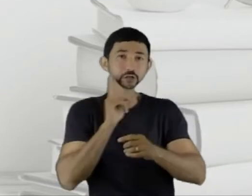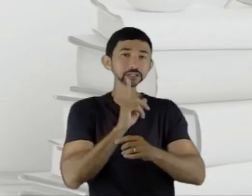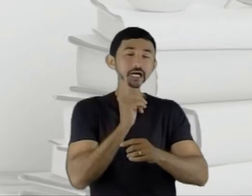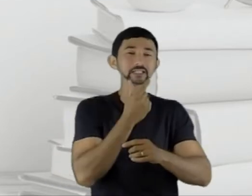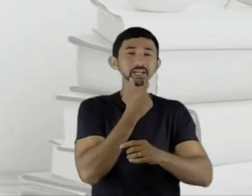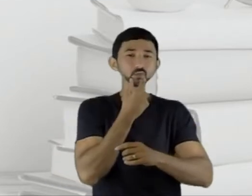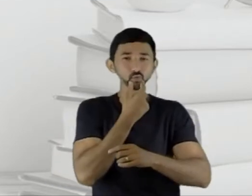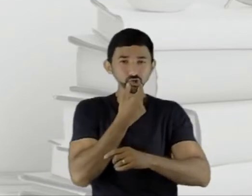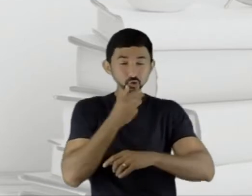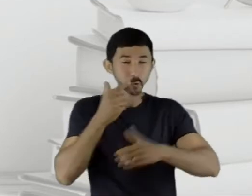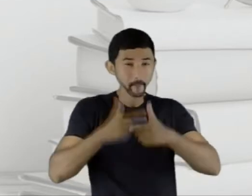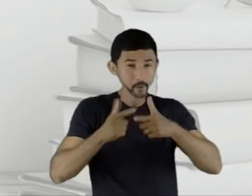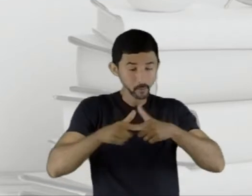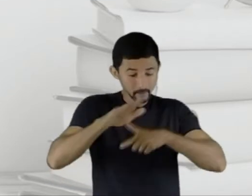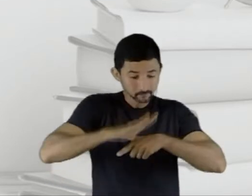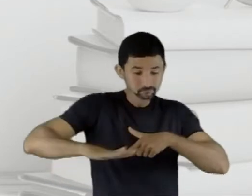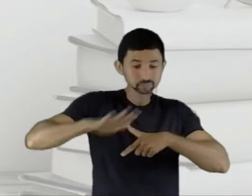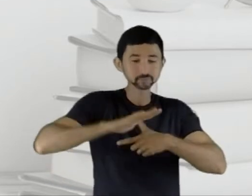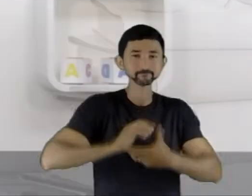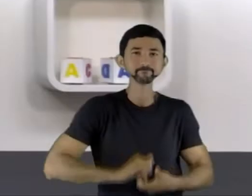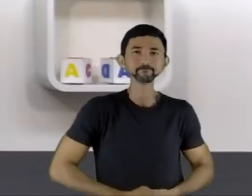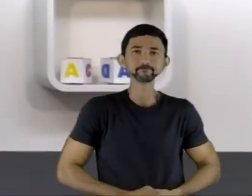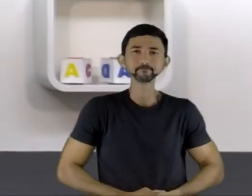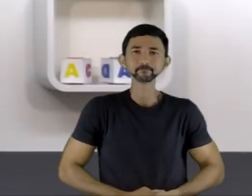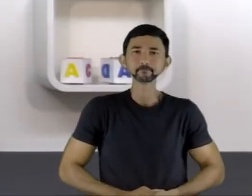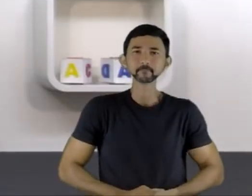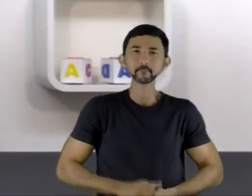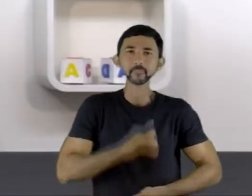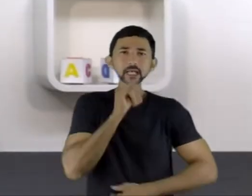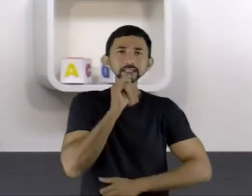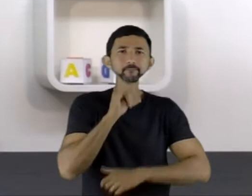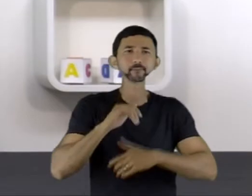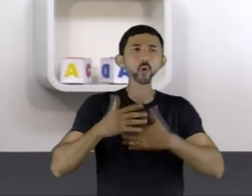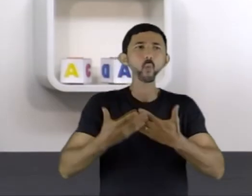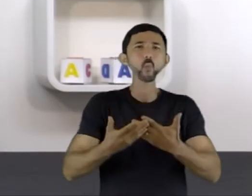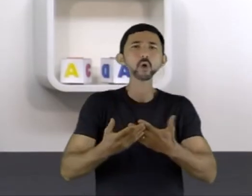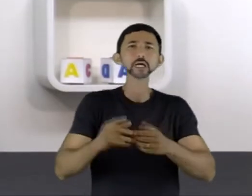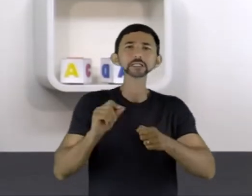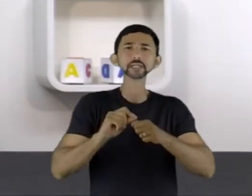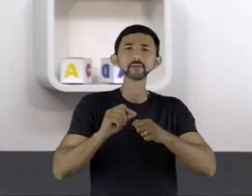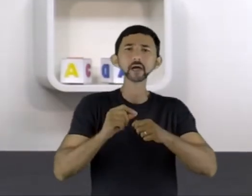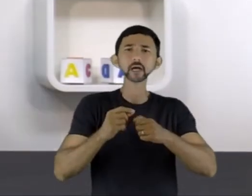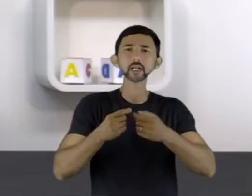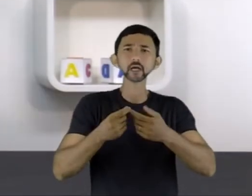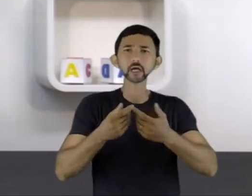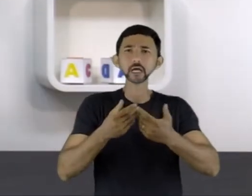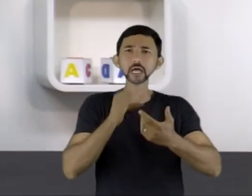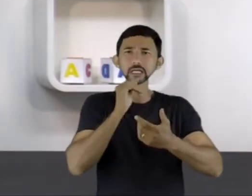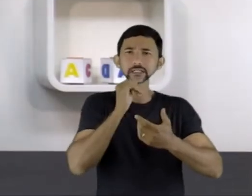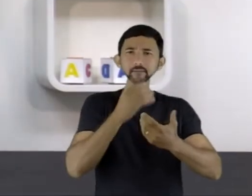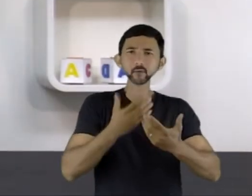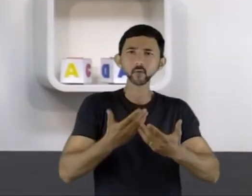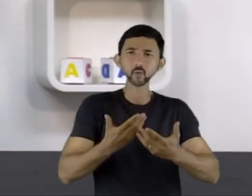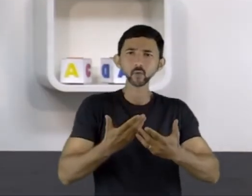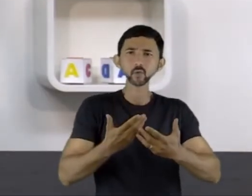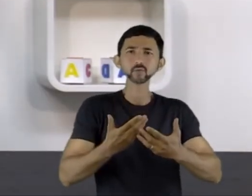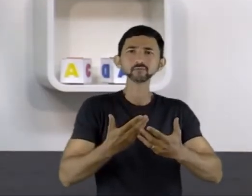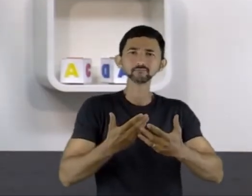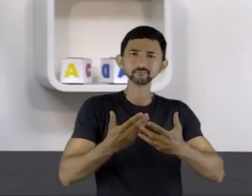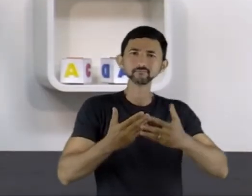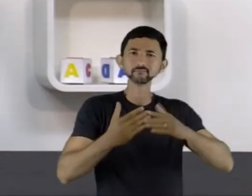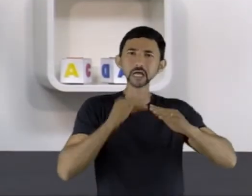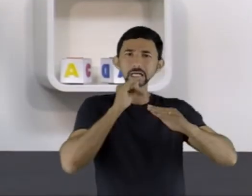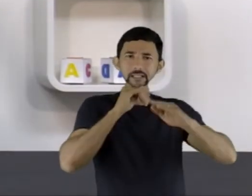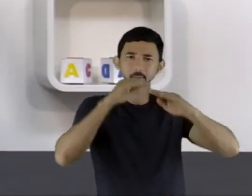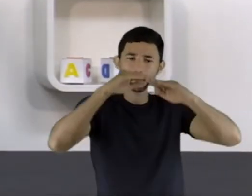capitalista. Gente, olha só. Quando a gente fala em grande depressão, vocês sabem, né? Depressão